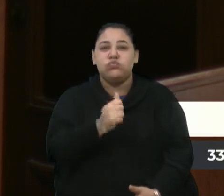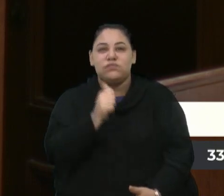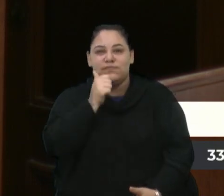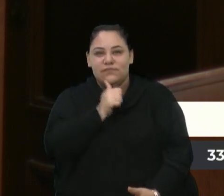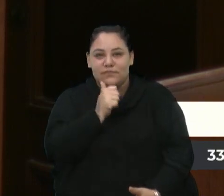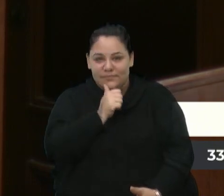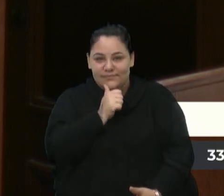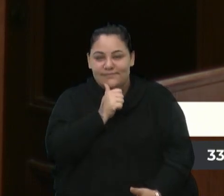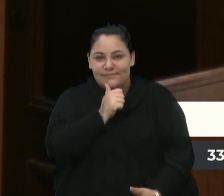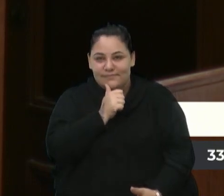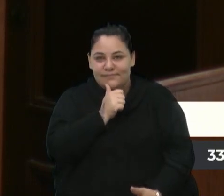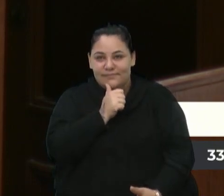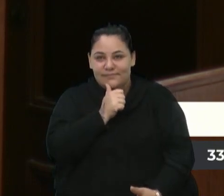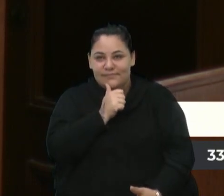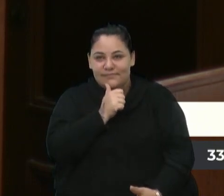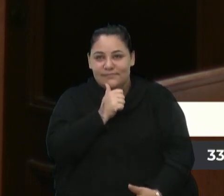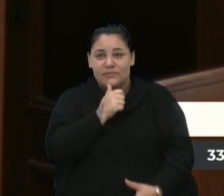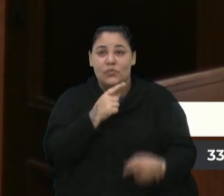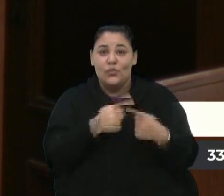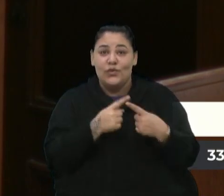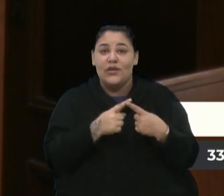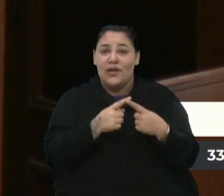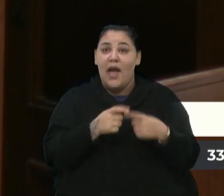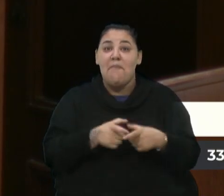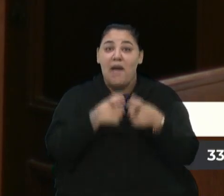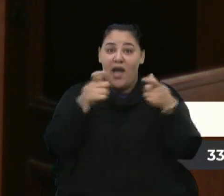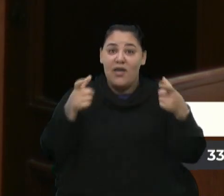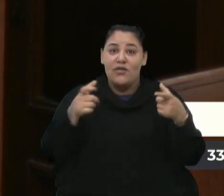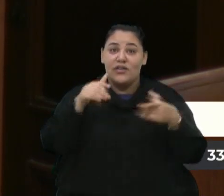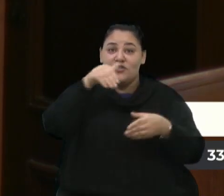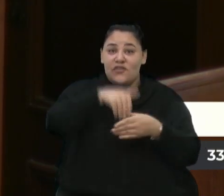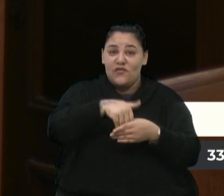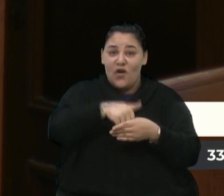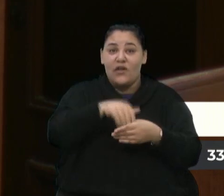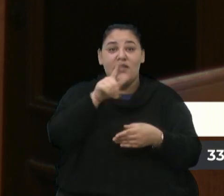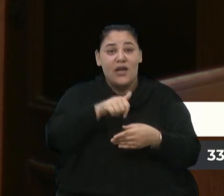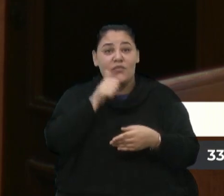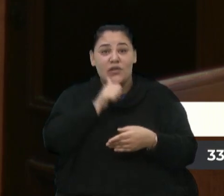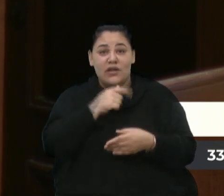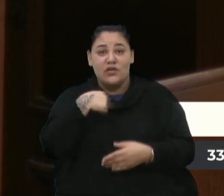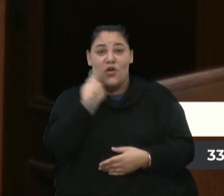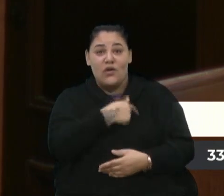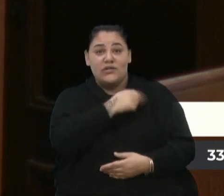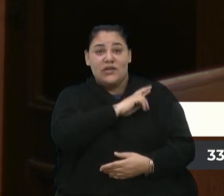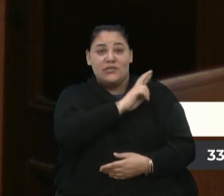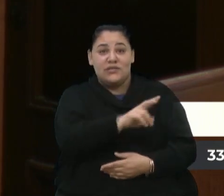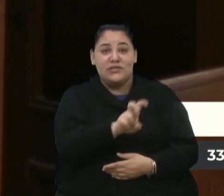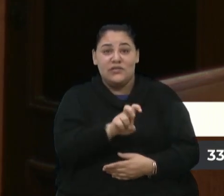parte dos eleitores, né? Nós correspondemos em torno de 52%.